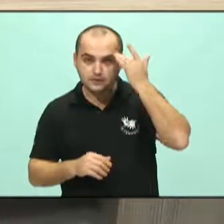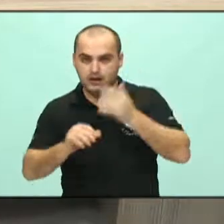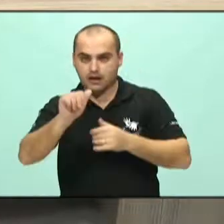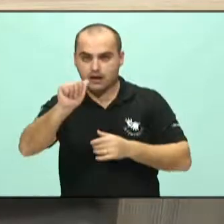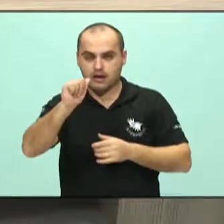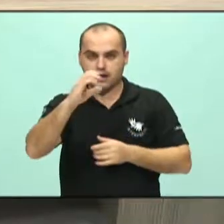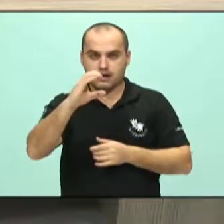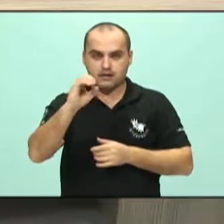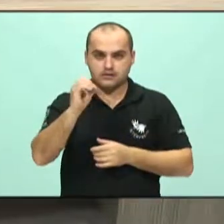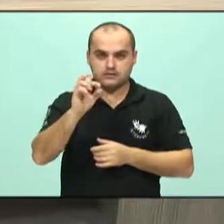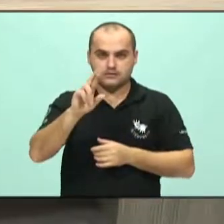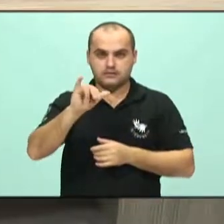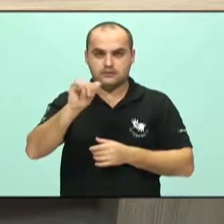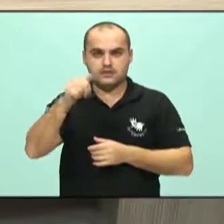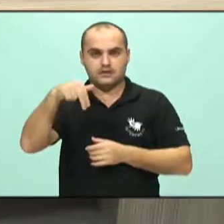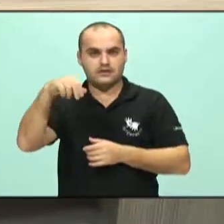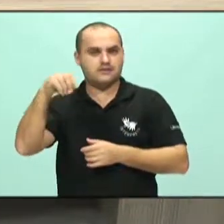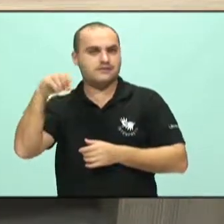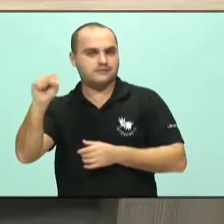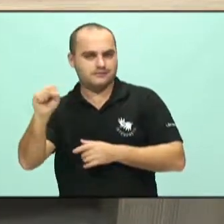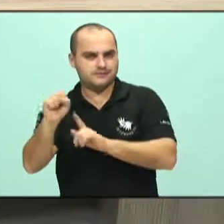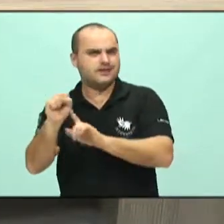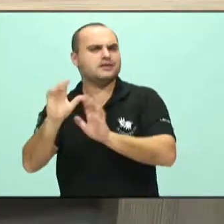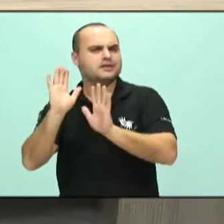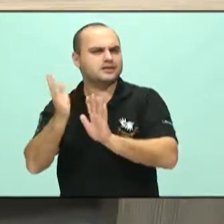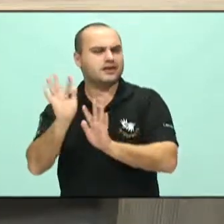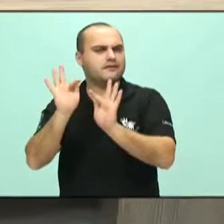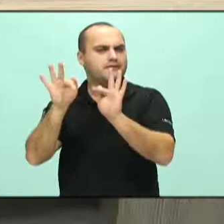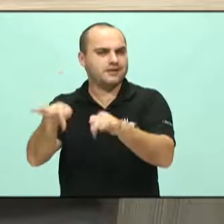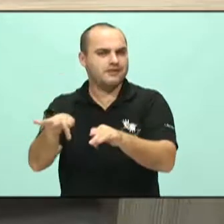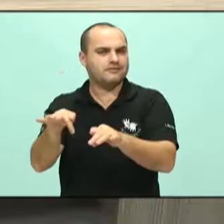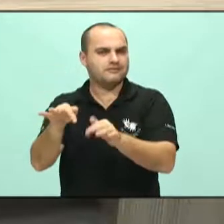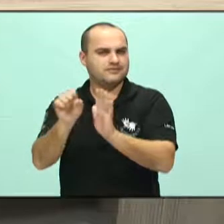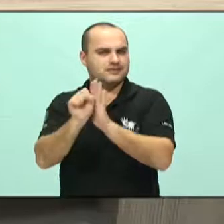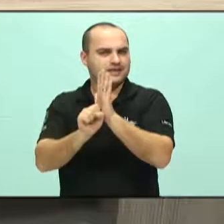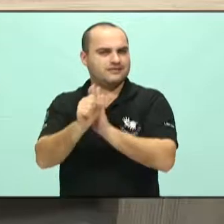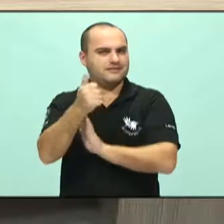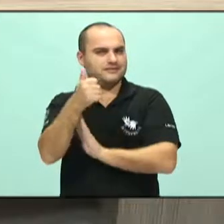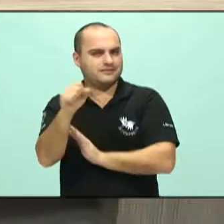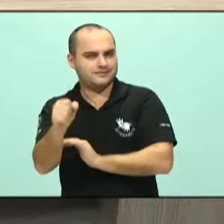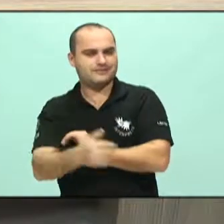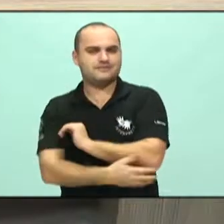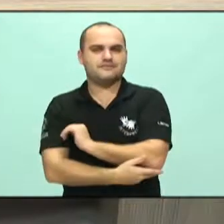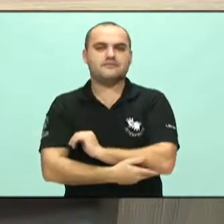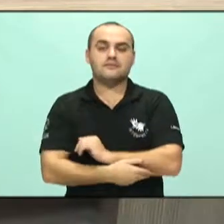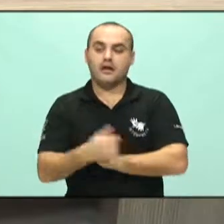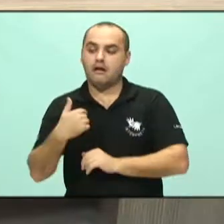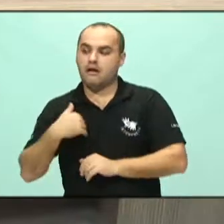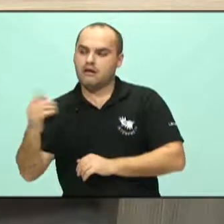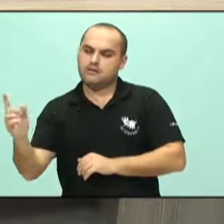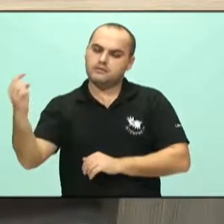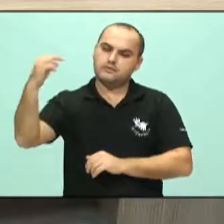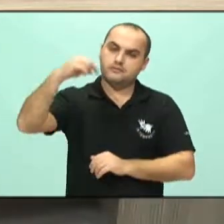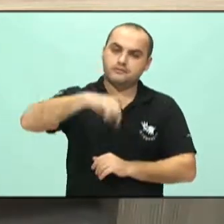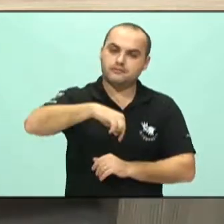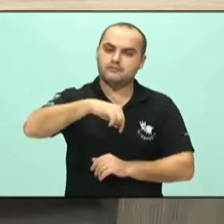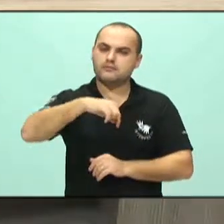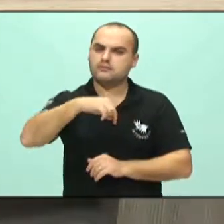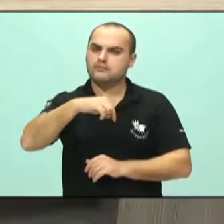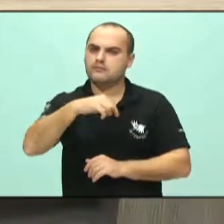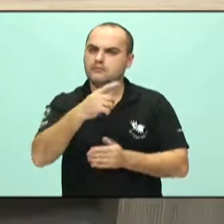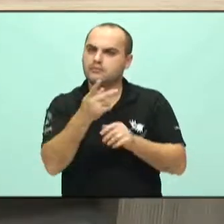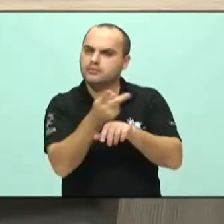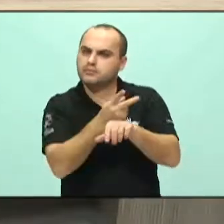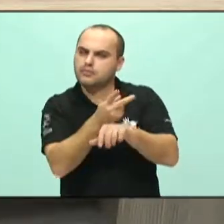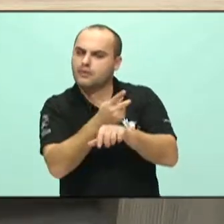açorianos, descendentes dos açorianos. Já é o final do século XVIII. Eles vêm para cá por uma outra riqueza, que não é